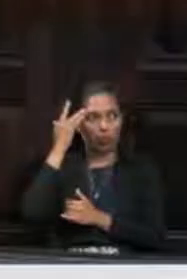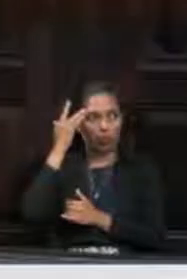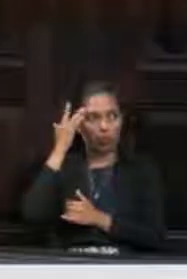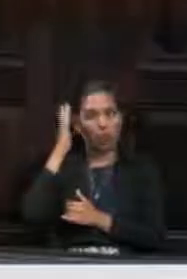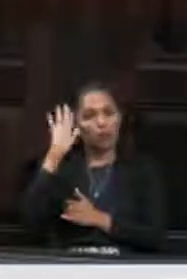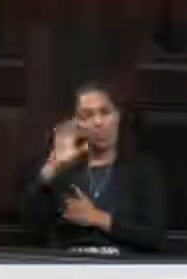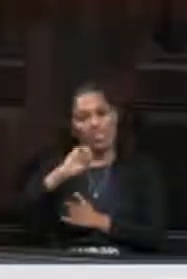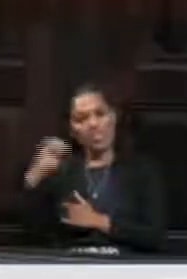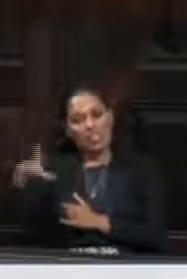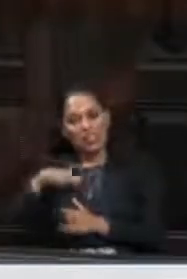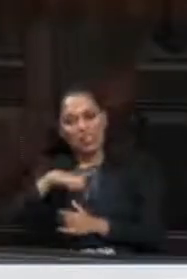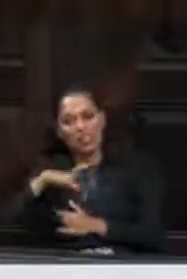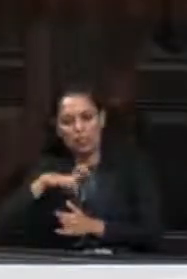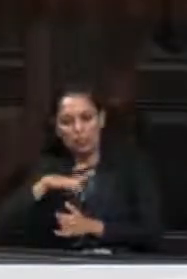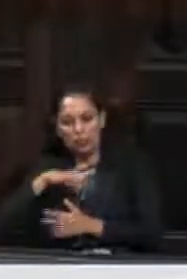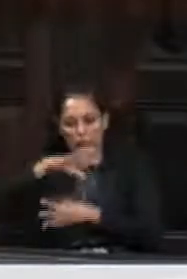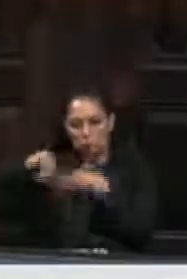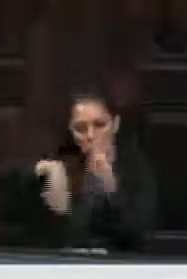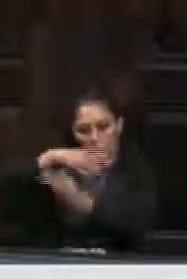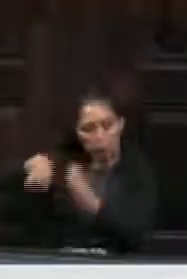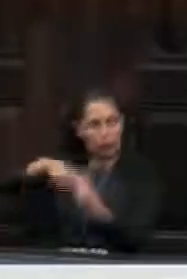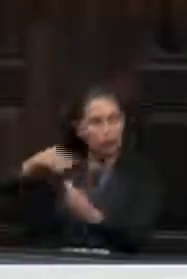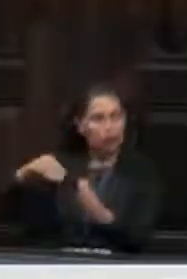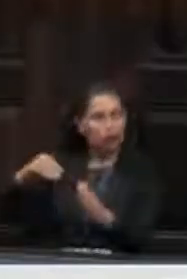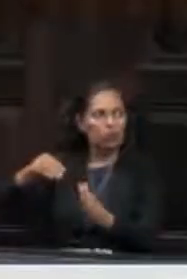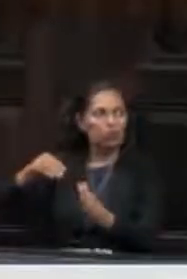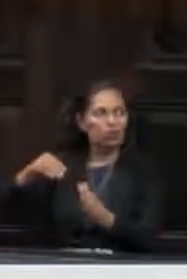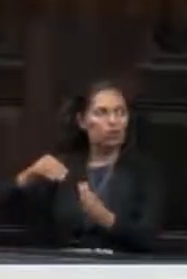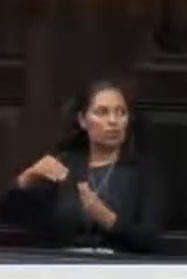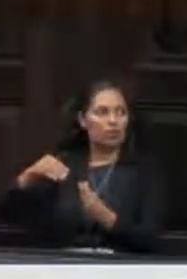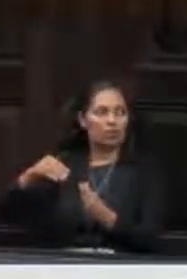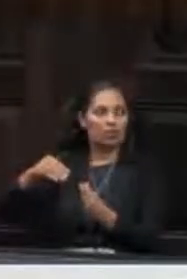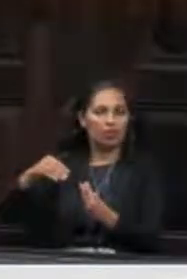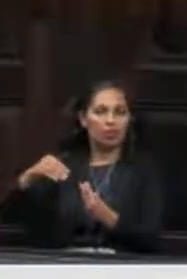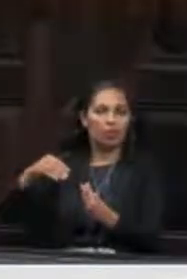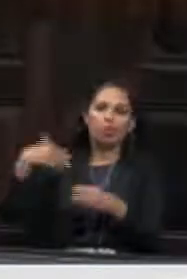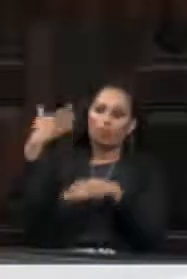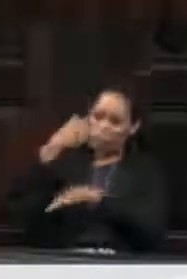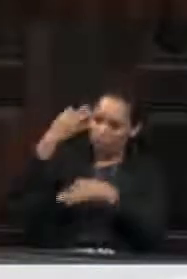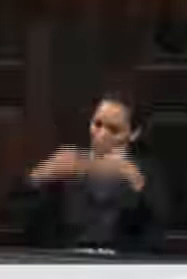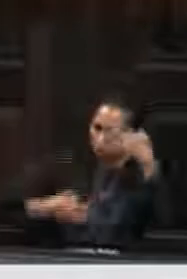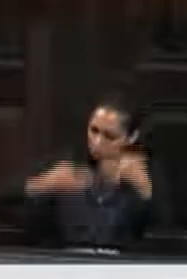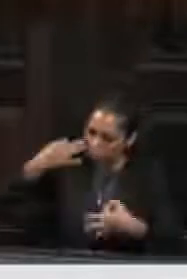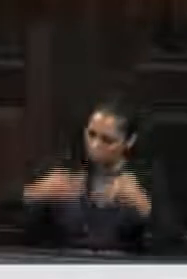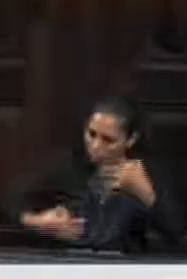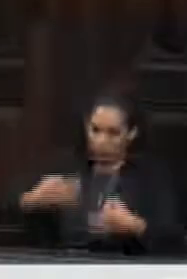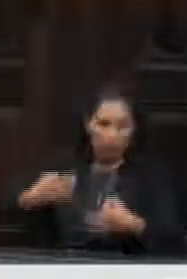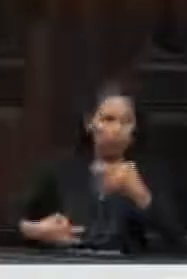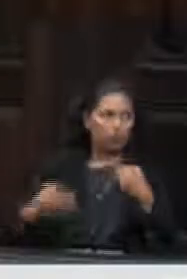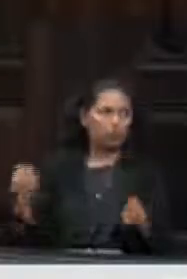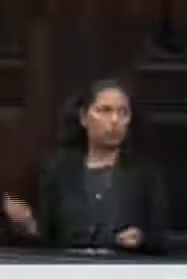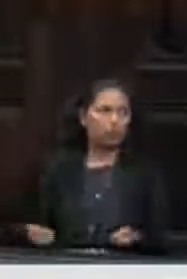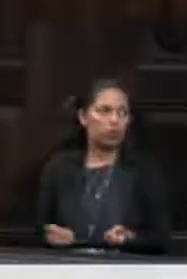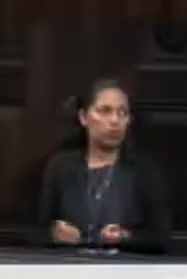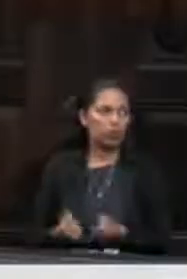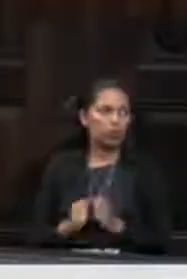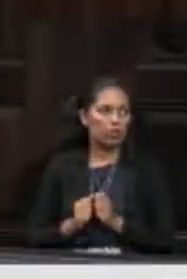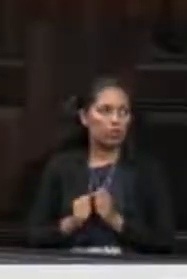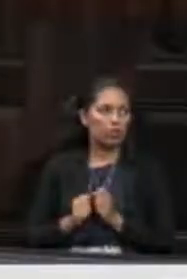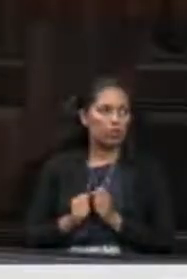algum excesso, o sistema jurídico brasileiro já possui mecanismos que reparam danos